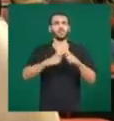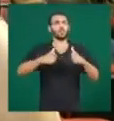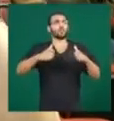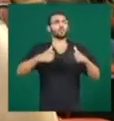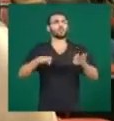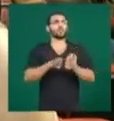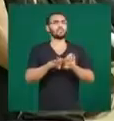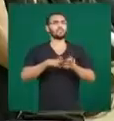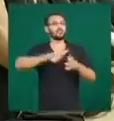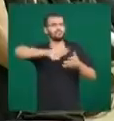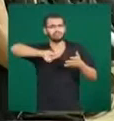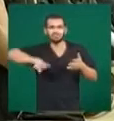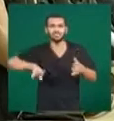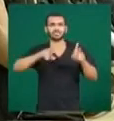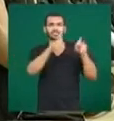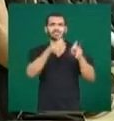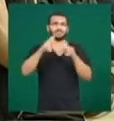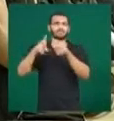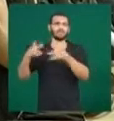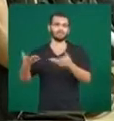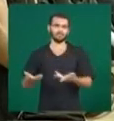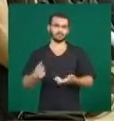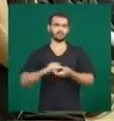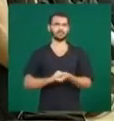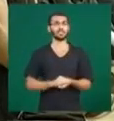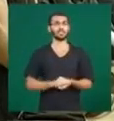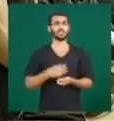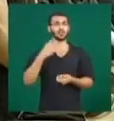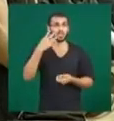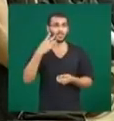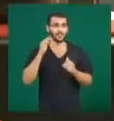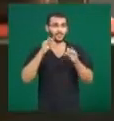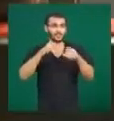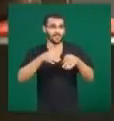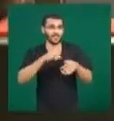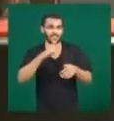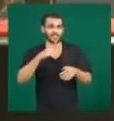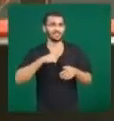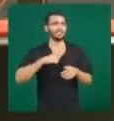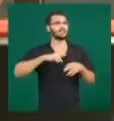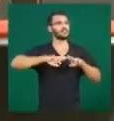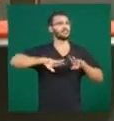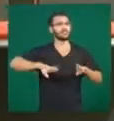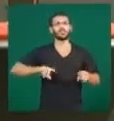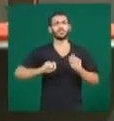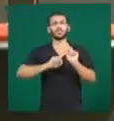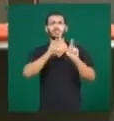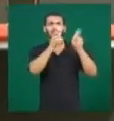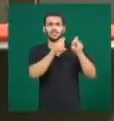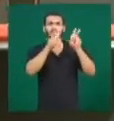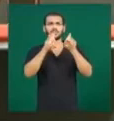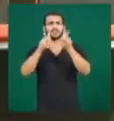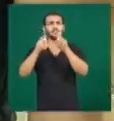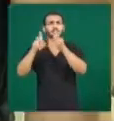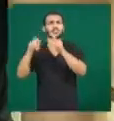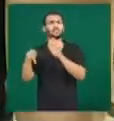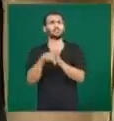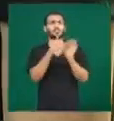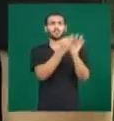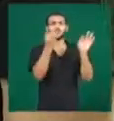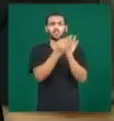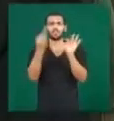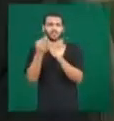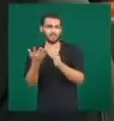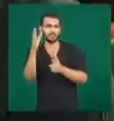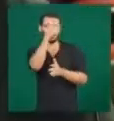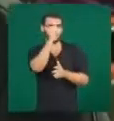diversificado os temas, né? Durante os três últimos dias, vários estudantes e professores puderam aprender mais sobre as diversas áreas da física. Mariana,